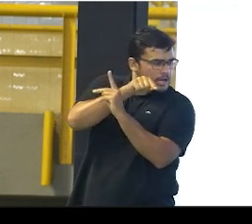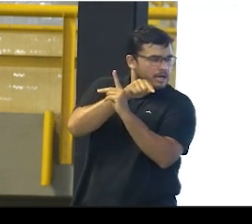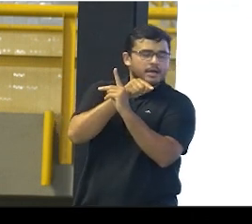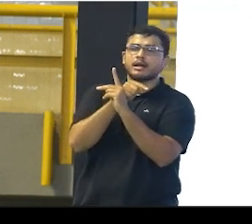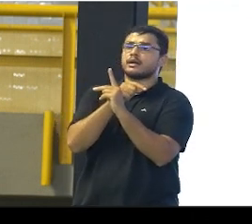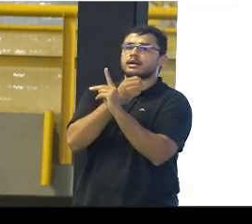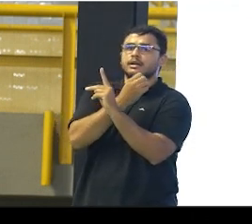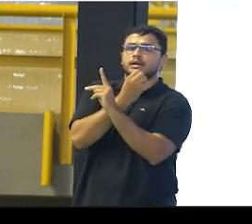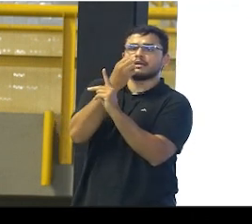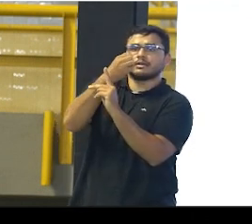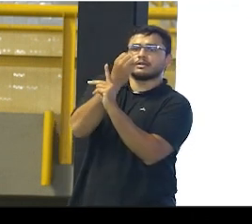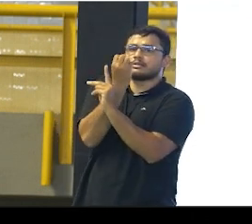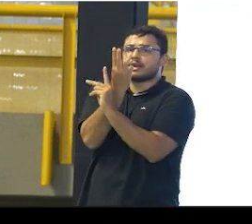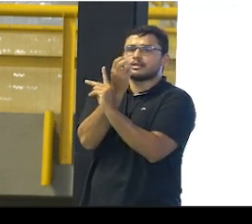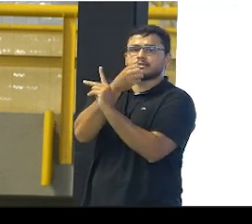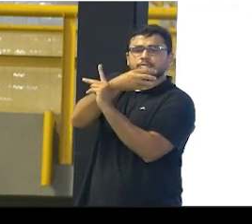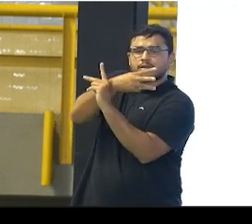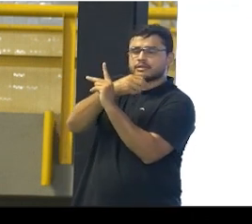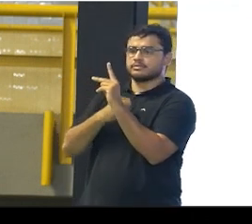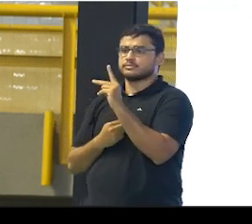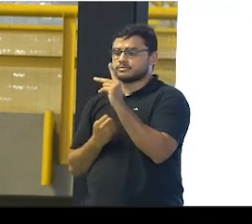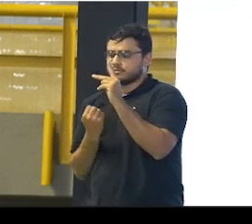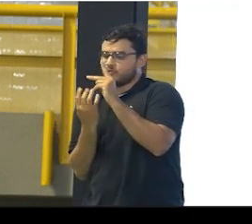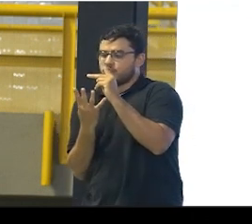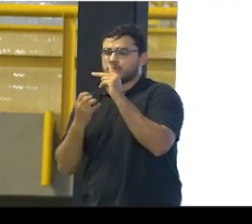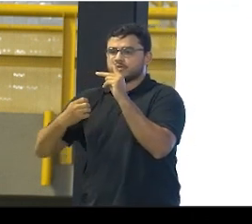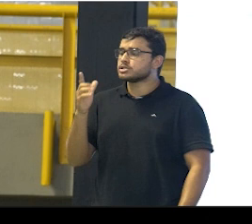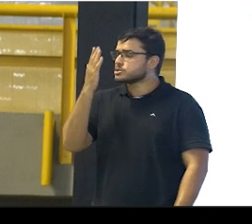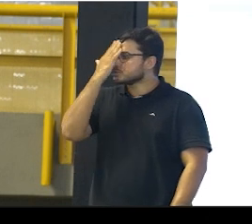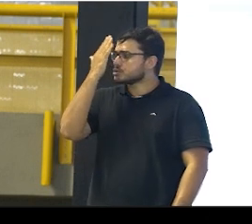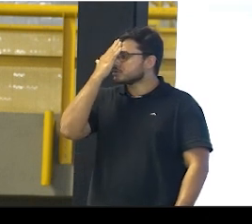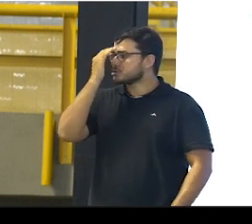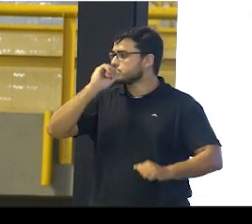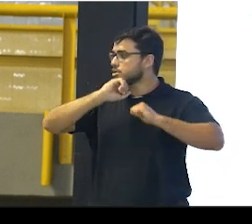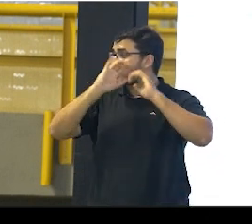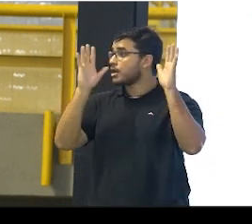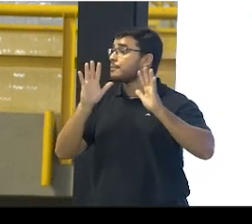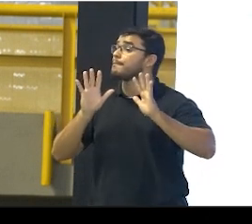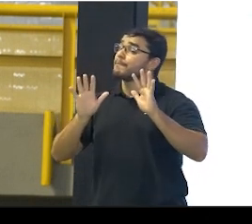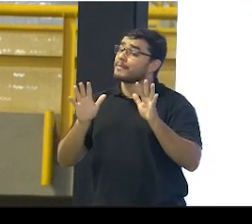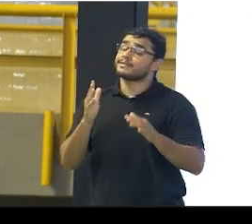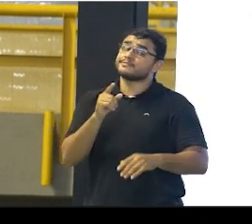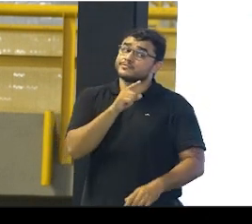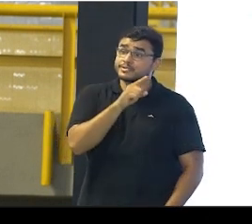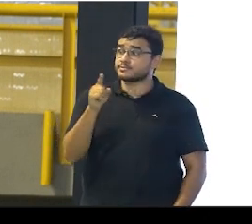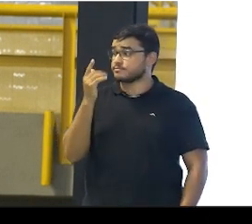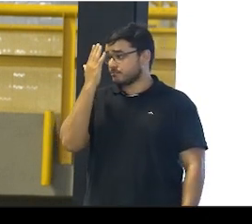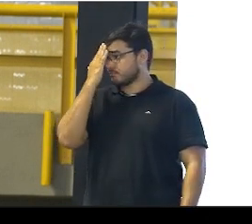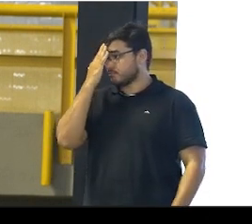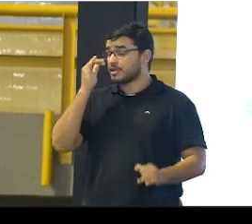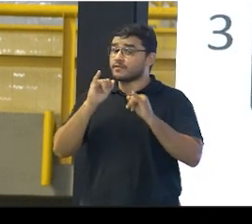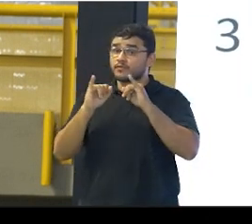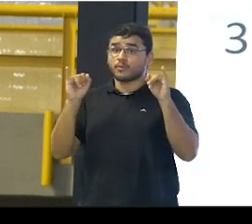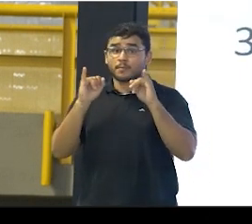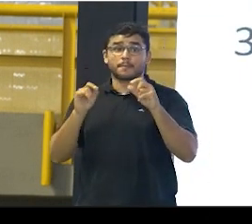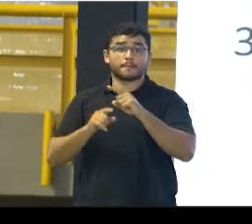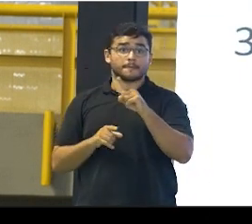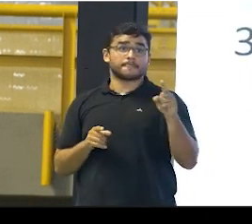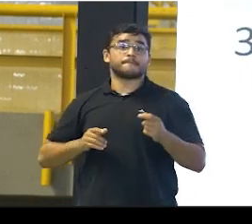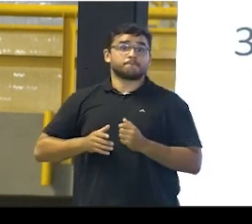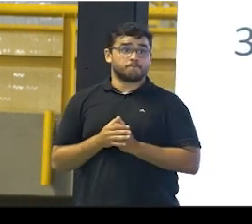compreender melhor e não só decorar. Gente, matemática é lógica. Mas como